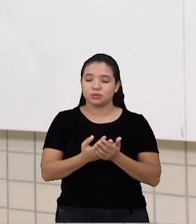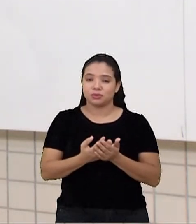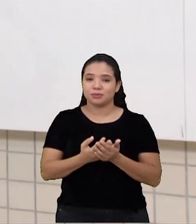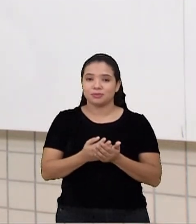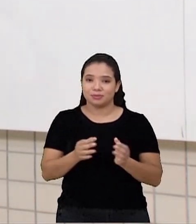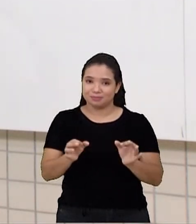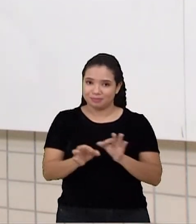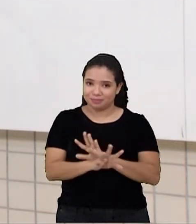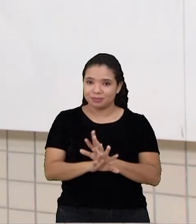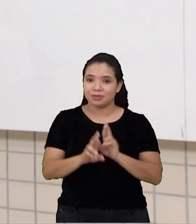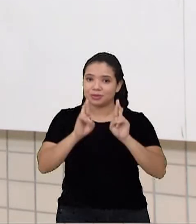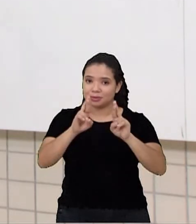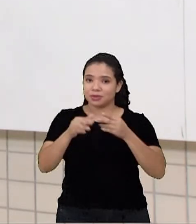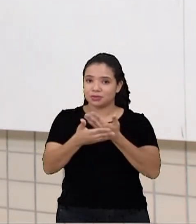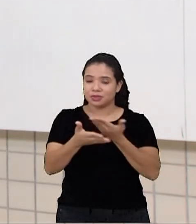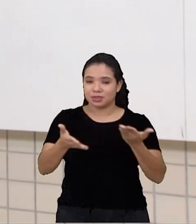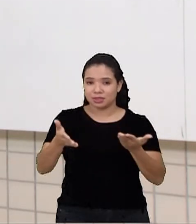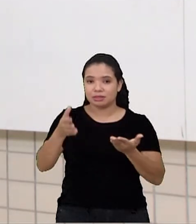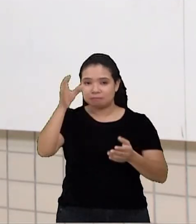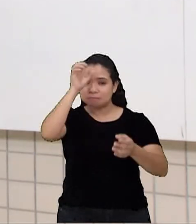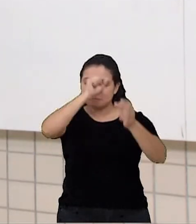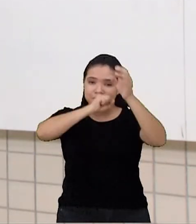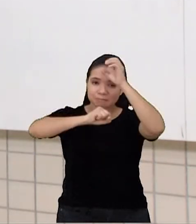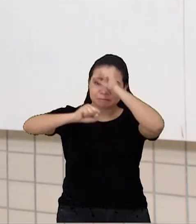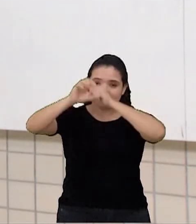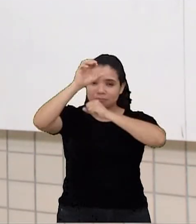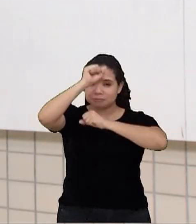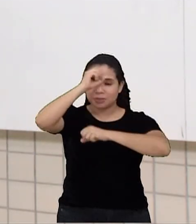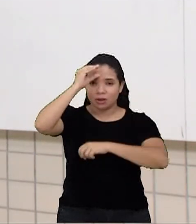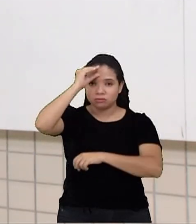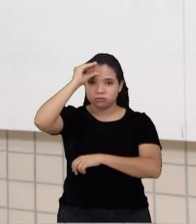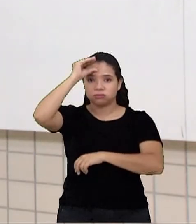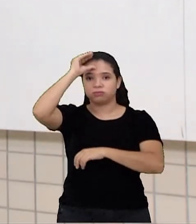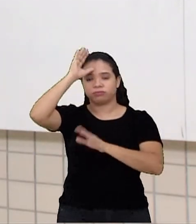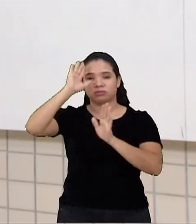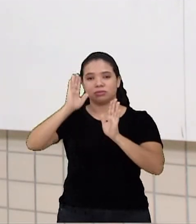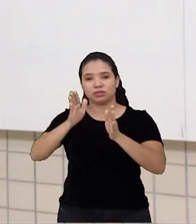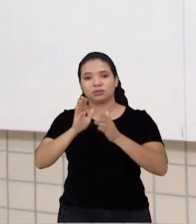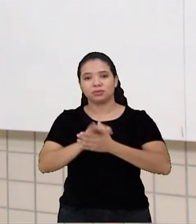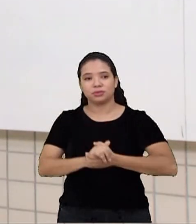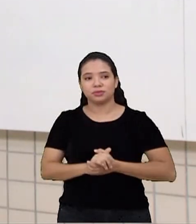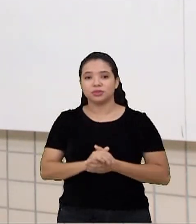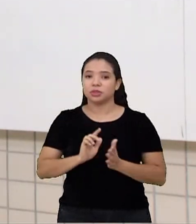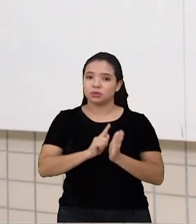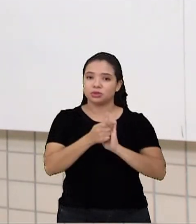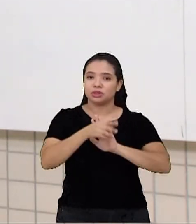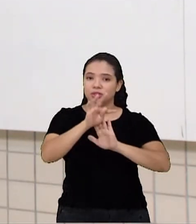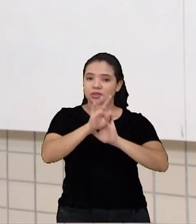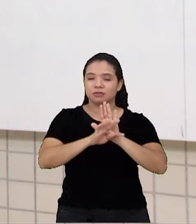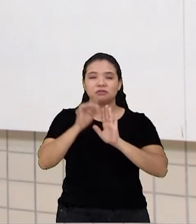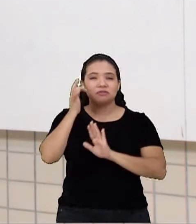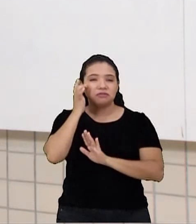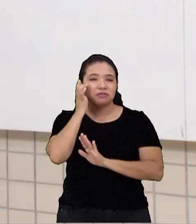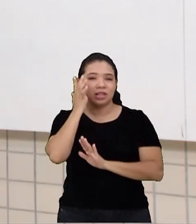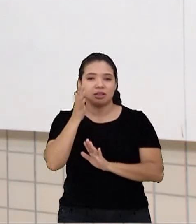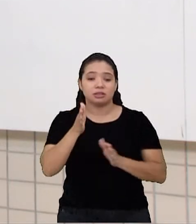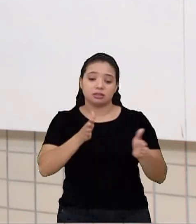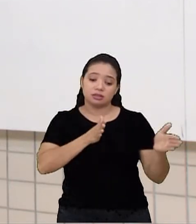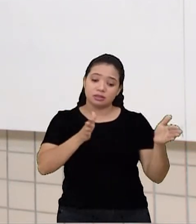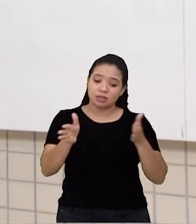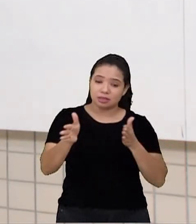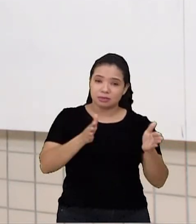tenham compreendido. São gêneros textuais de fácil compreensão. Esse período nós fizemos